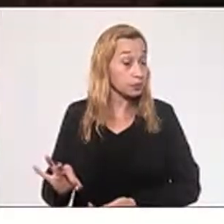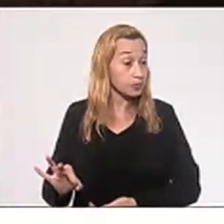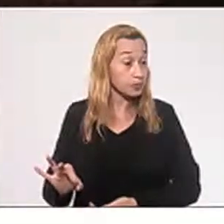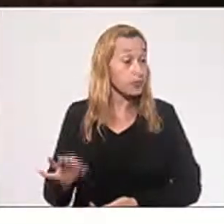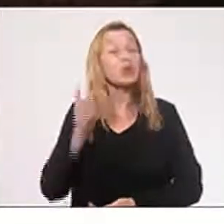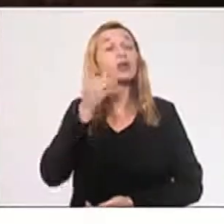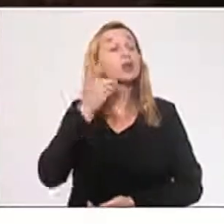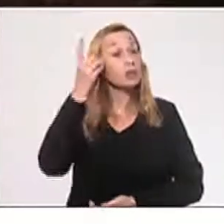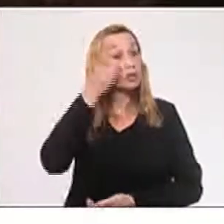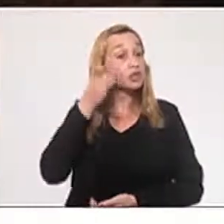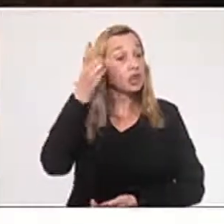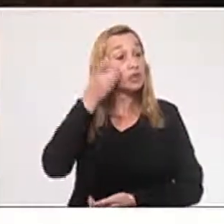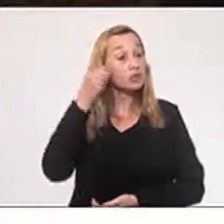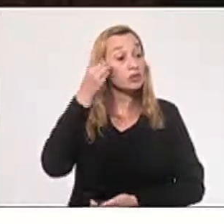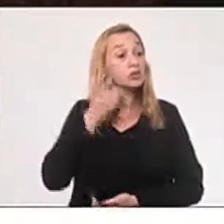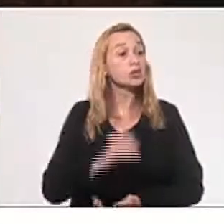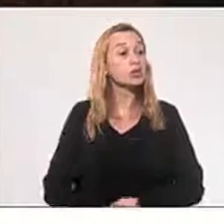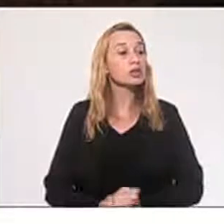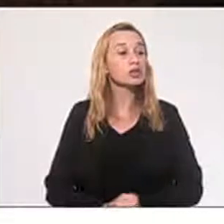deputado